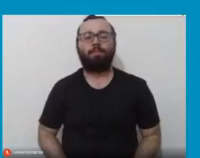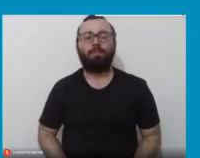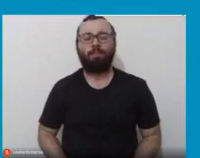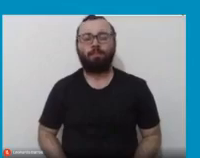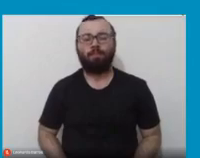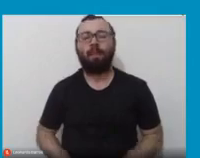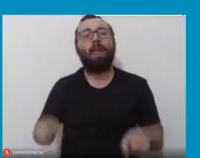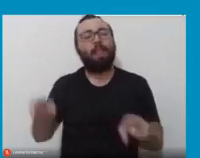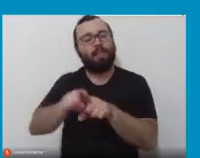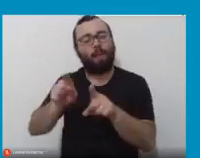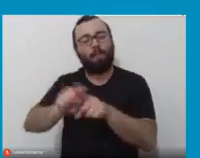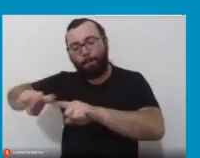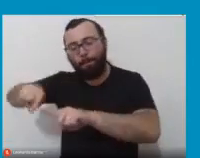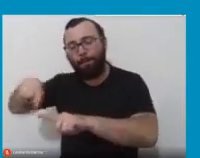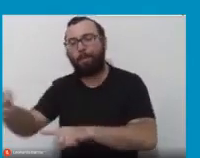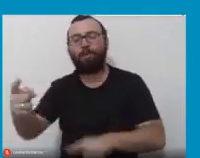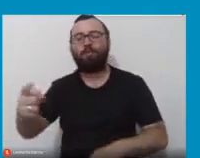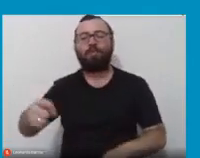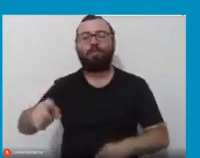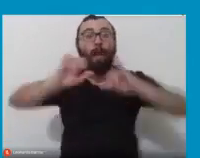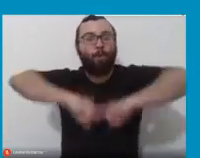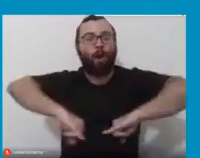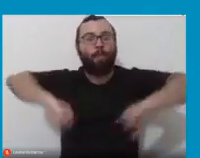posterior também à proclamação da República, etc.